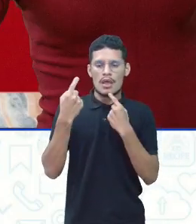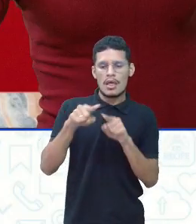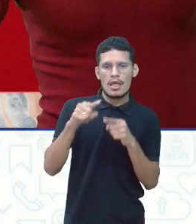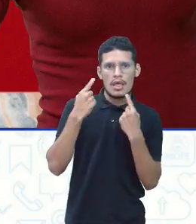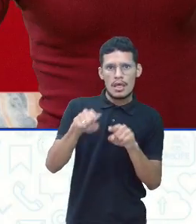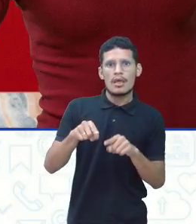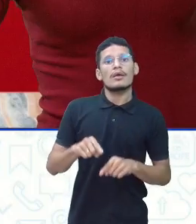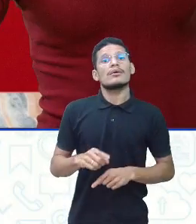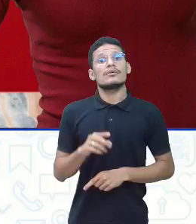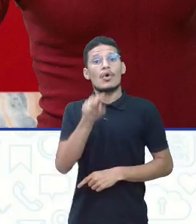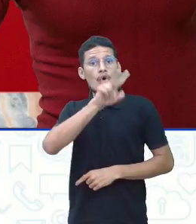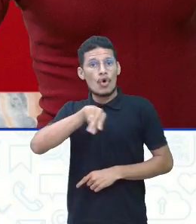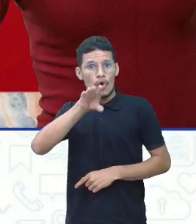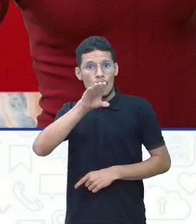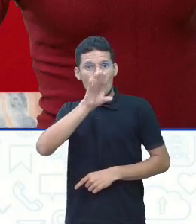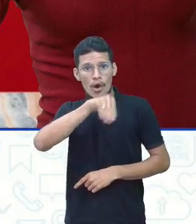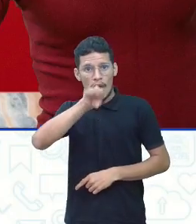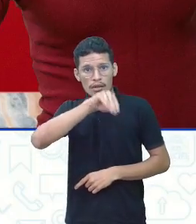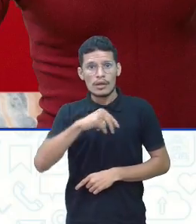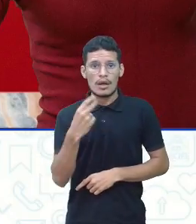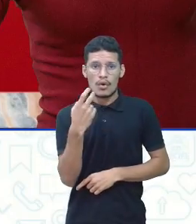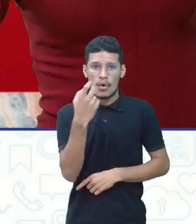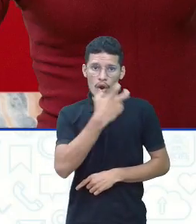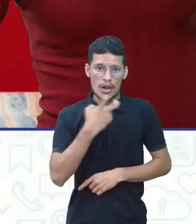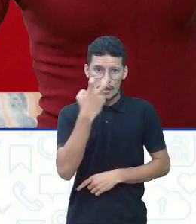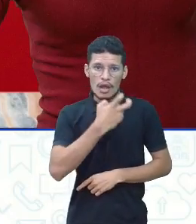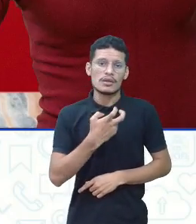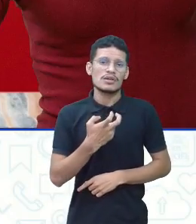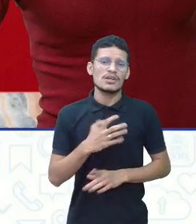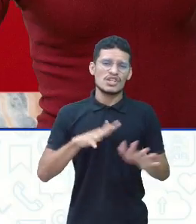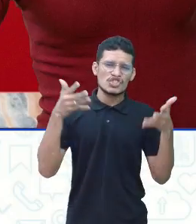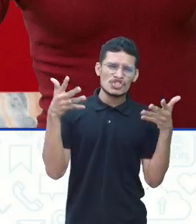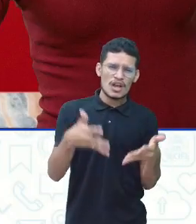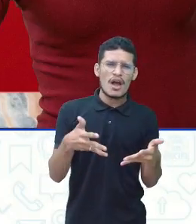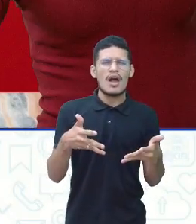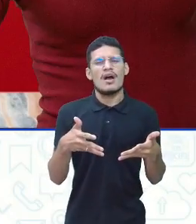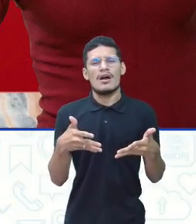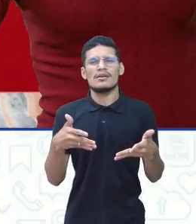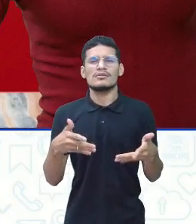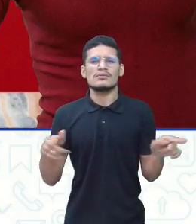O que na oralidade soa chato, né?